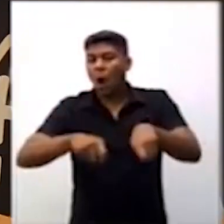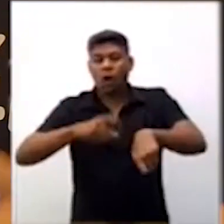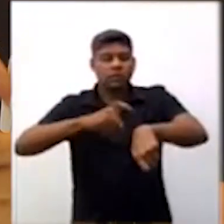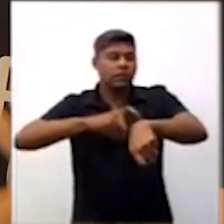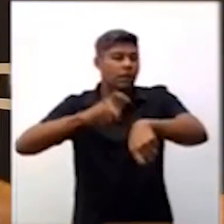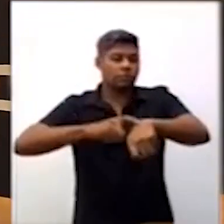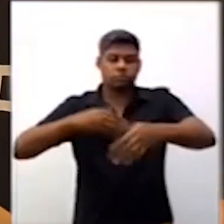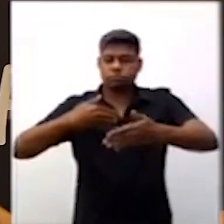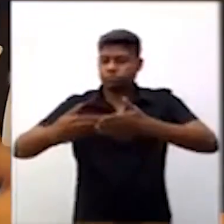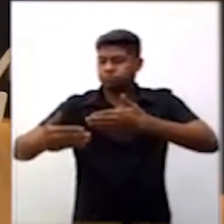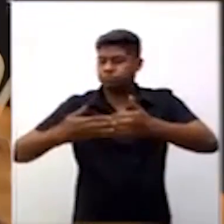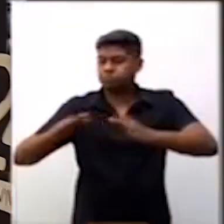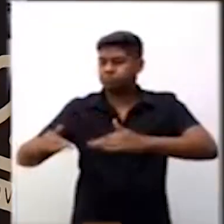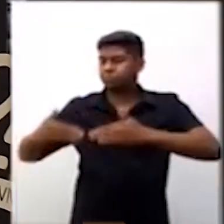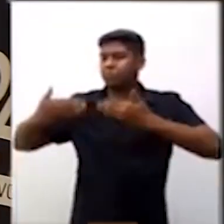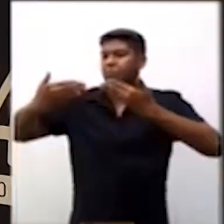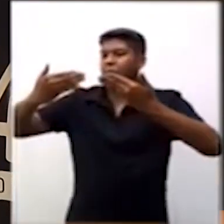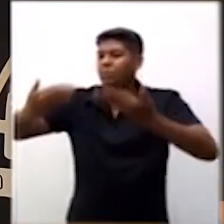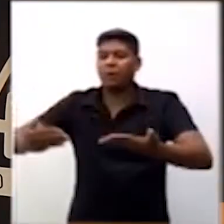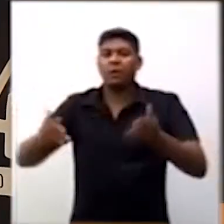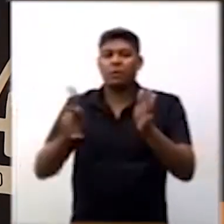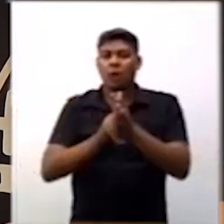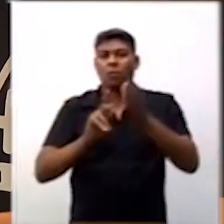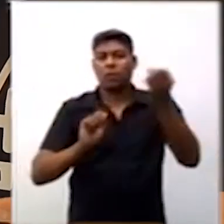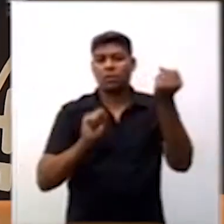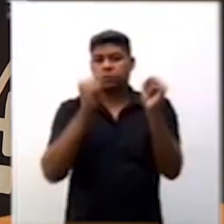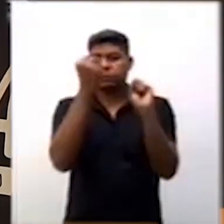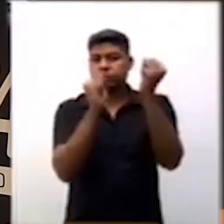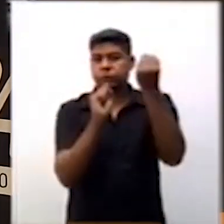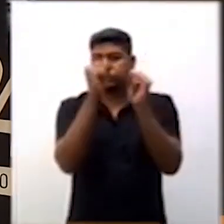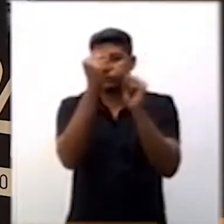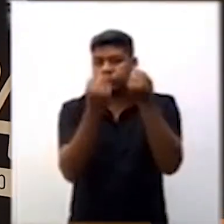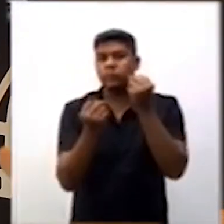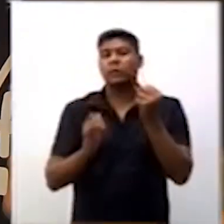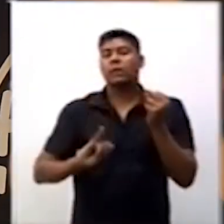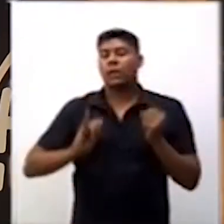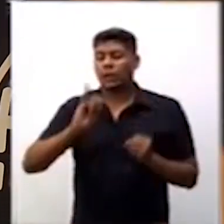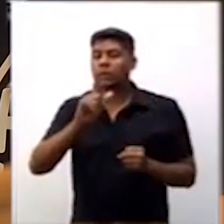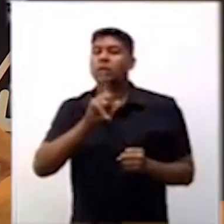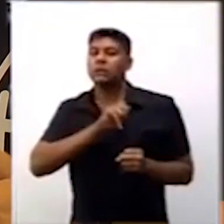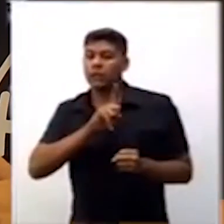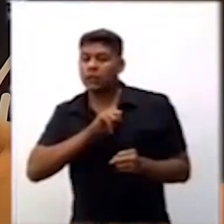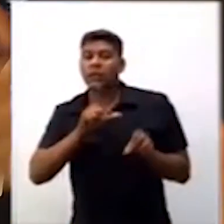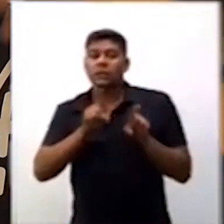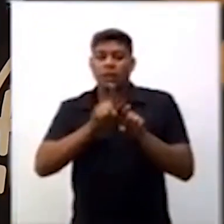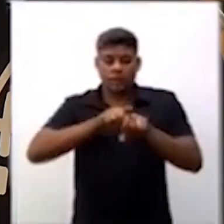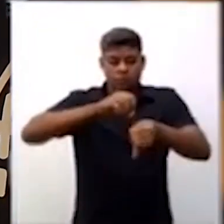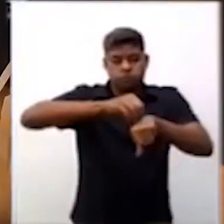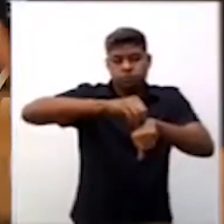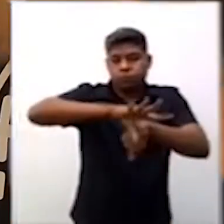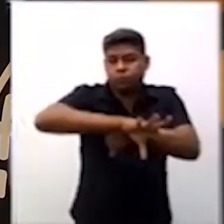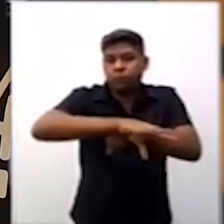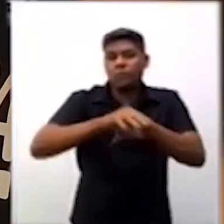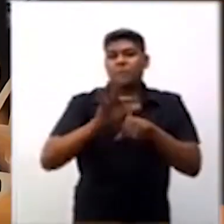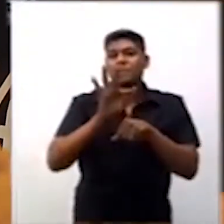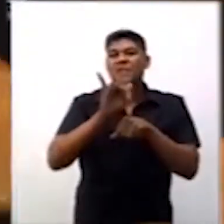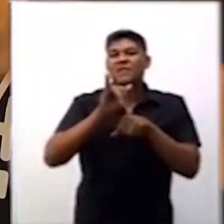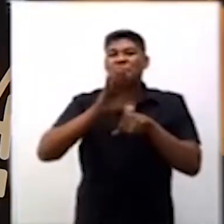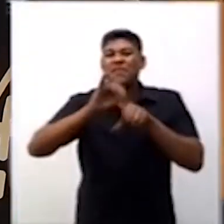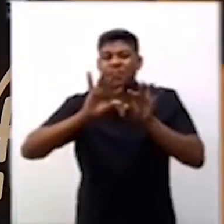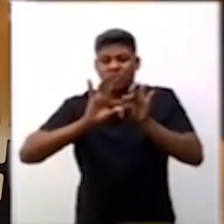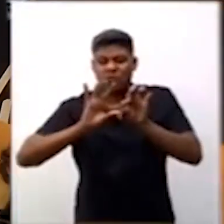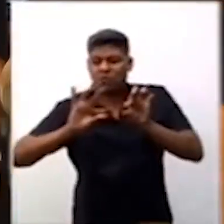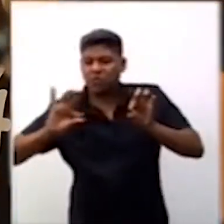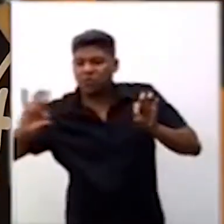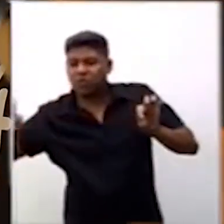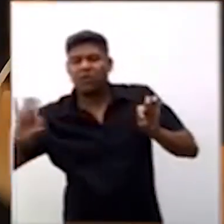inteiro, providenciado pela usina geradora de energia elétrica, pela redistribuição, os fios, nos postes,